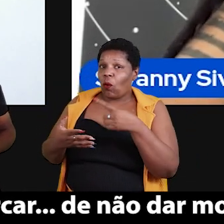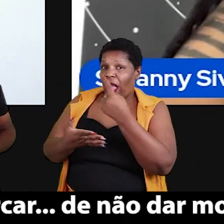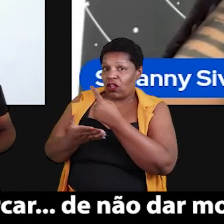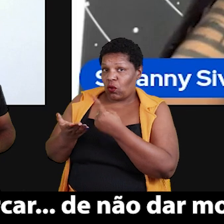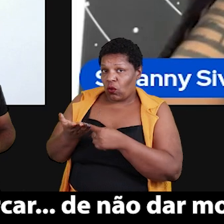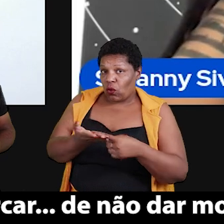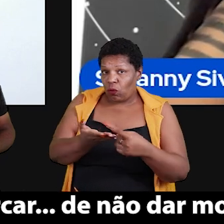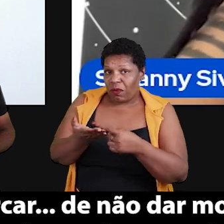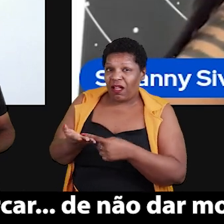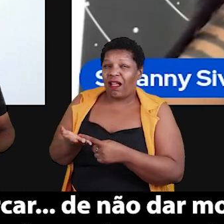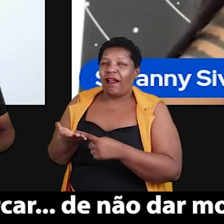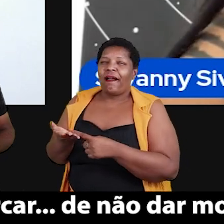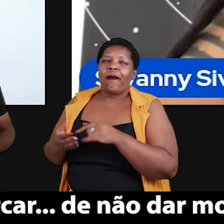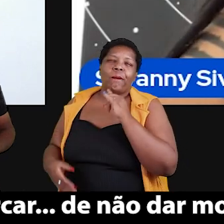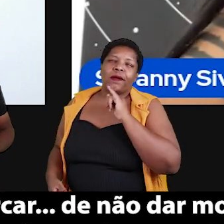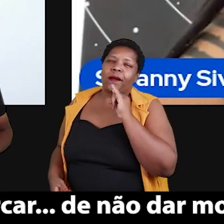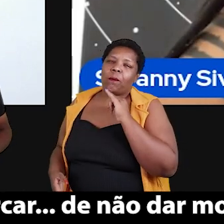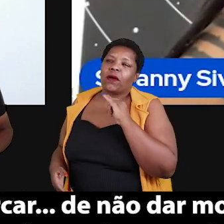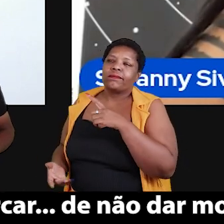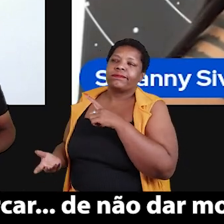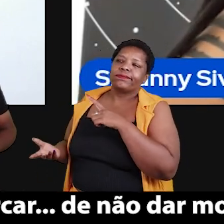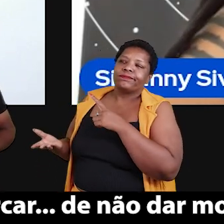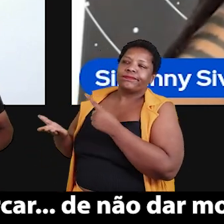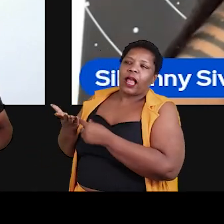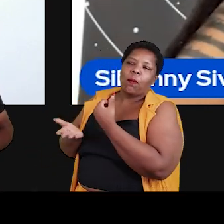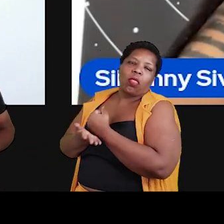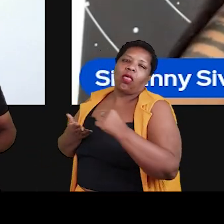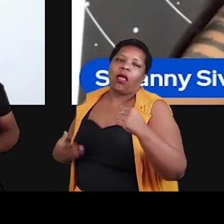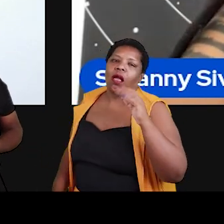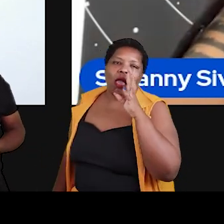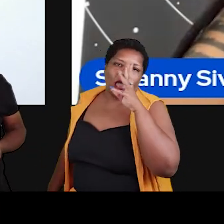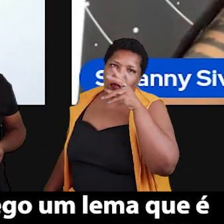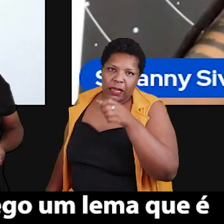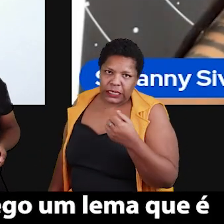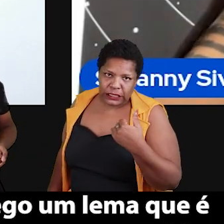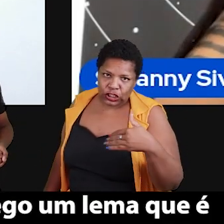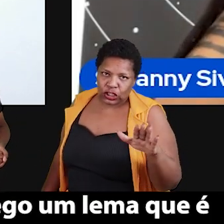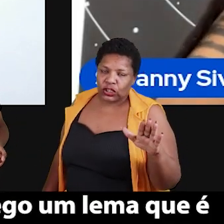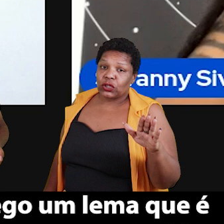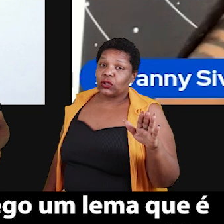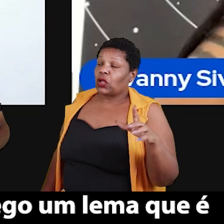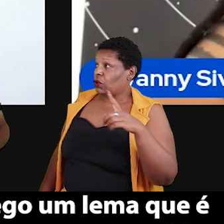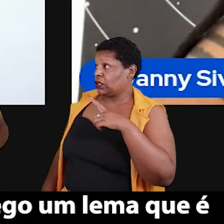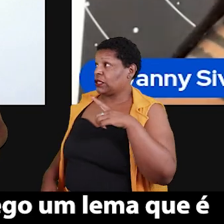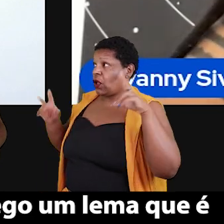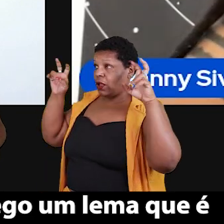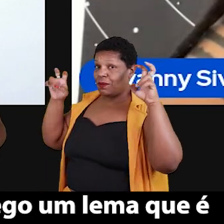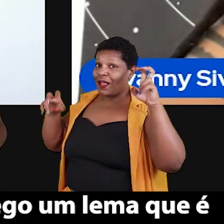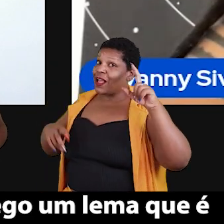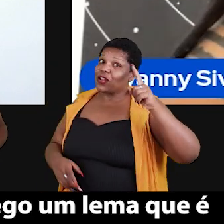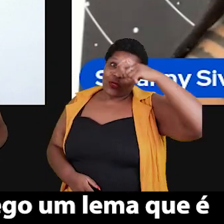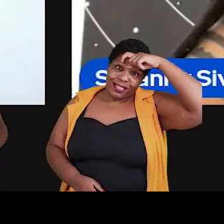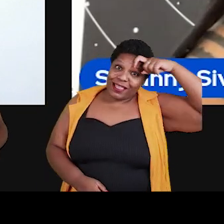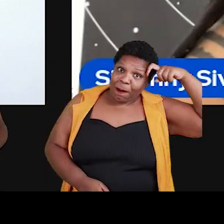marcar, não dar mole com os compromissos, né? De passar batido. É, eu carrego um lema que é não dê trabalho para